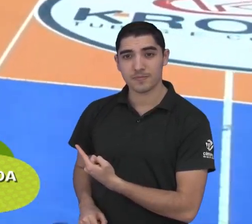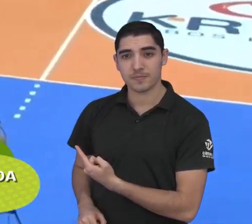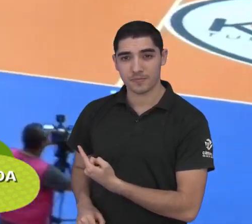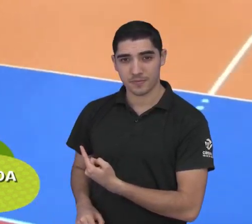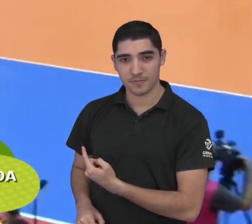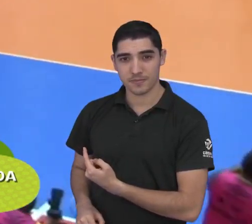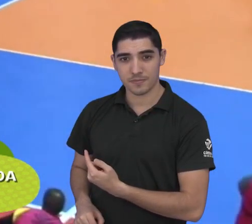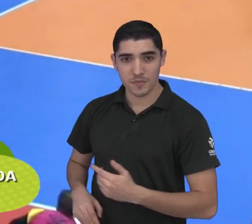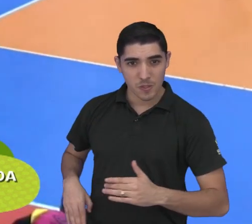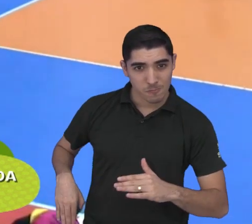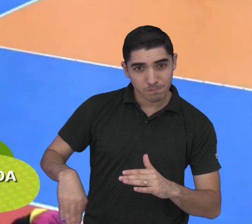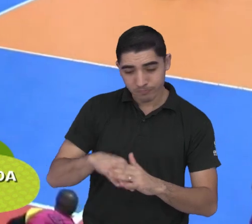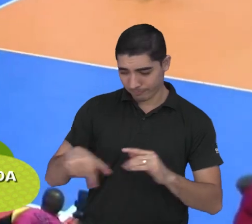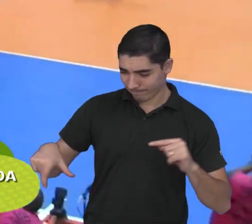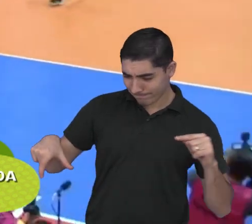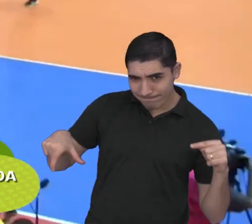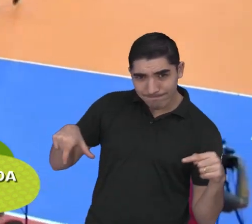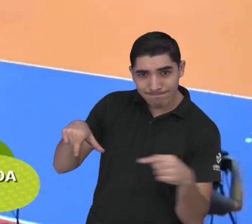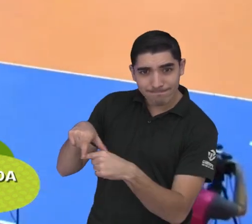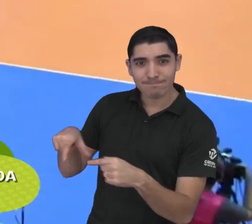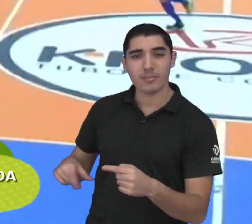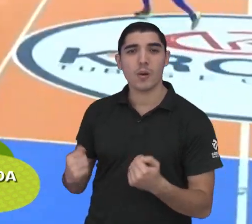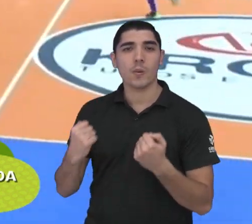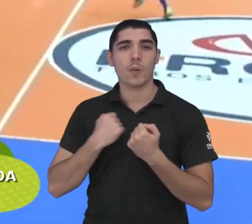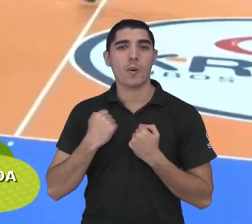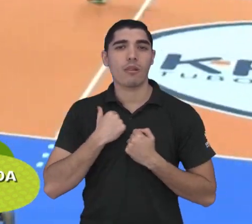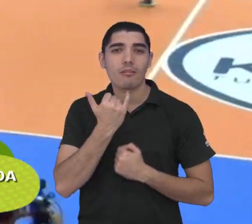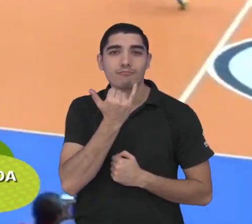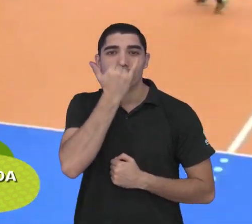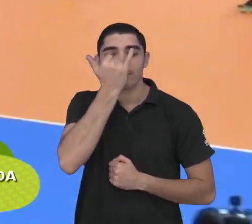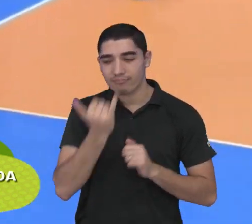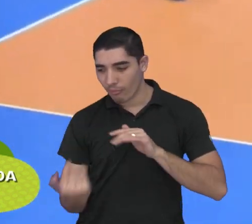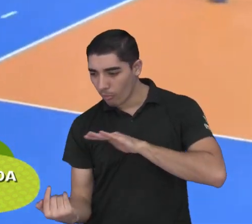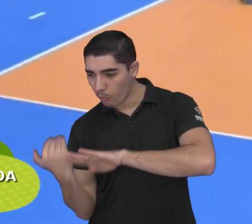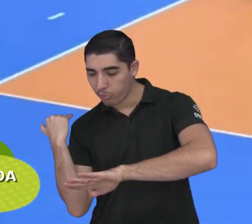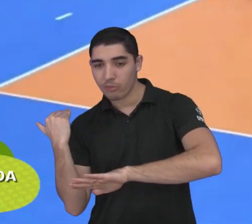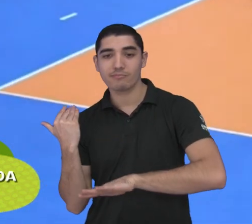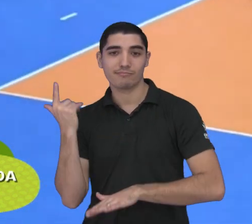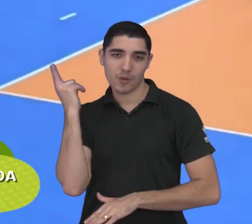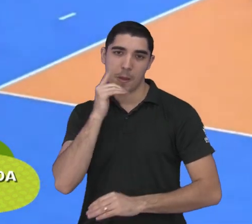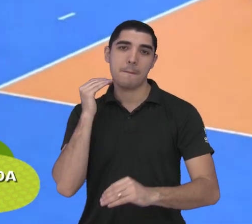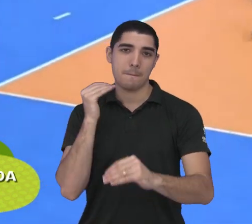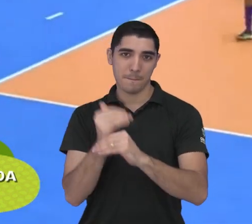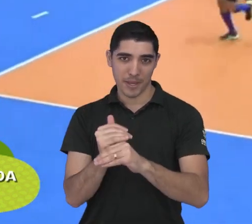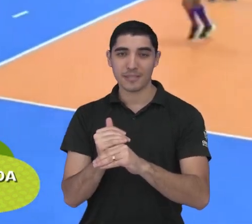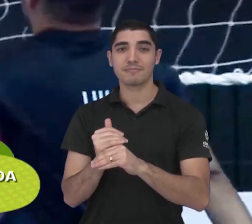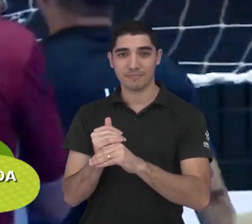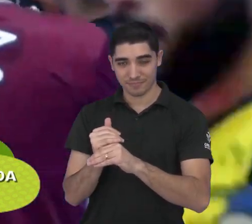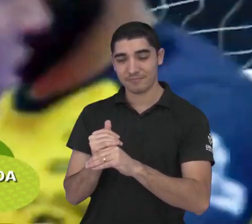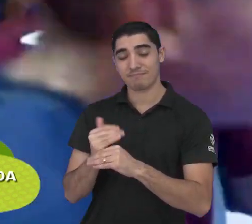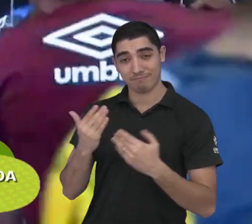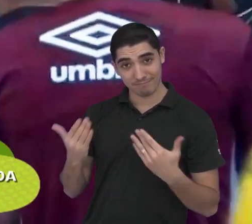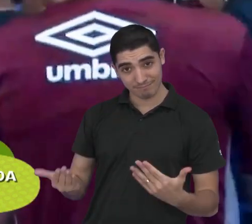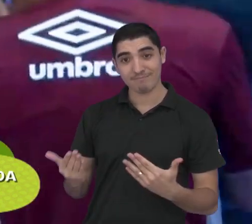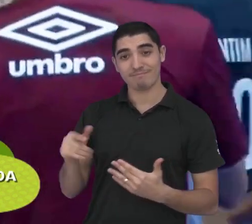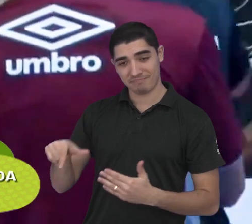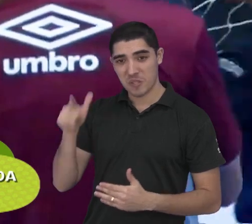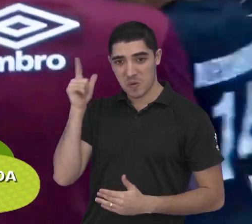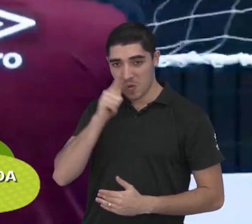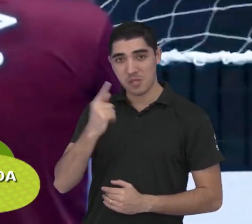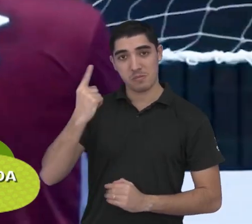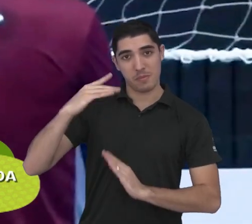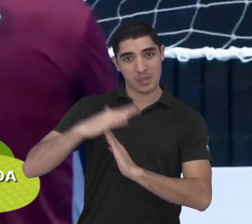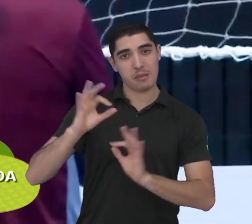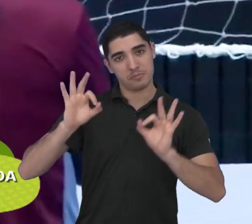para a batida, rasteirinho, Vini Oliveira aceitou, era o empate do Taubaté, Beissola é o nome do gol, para fechar o primeiro